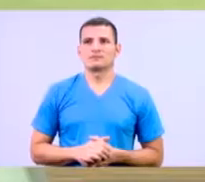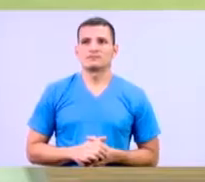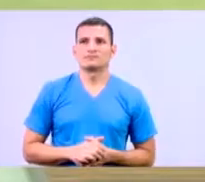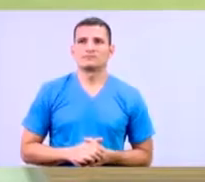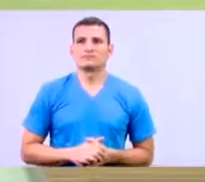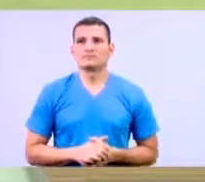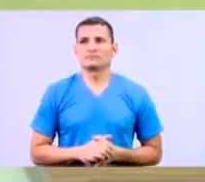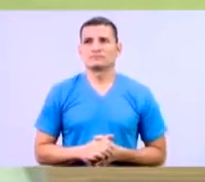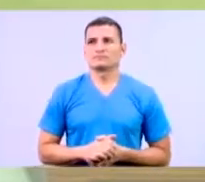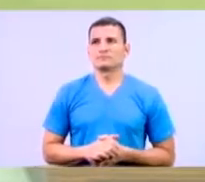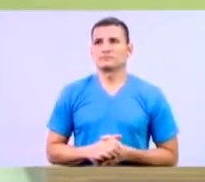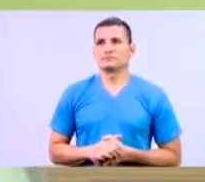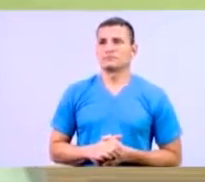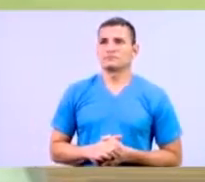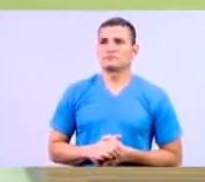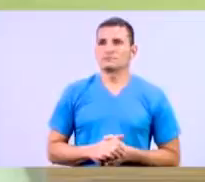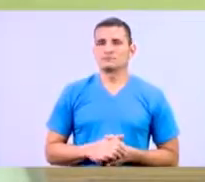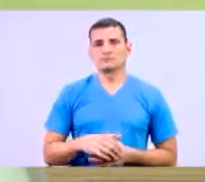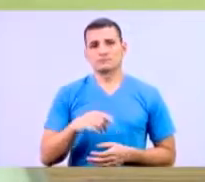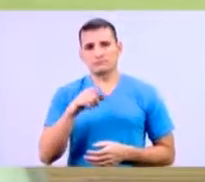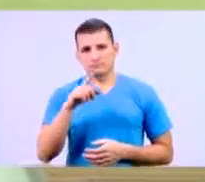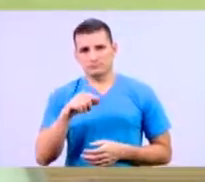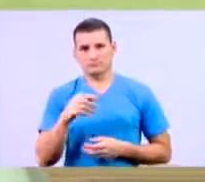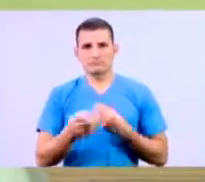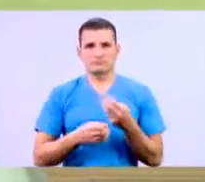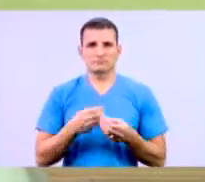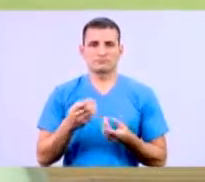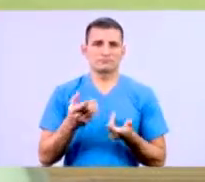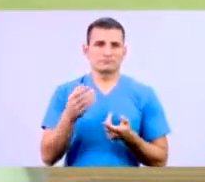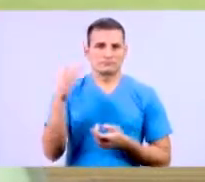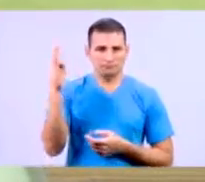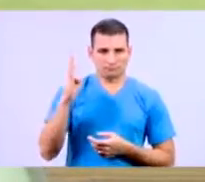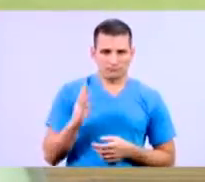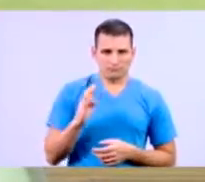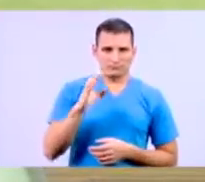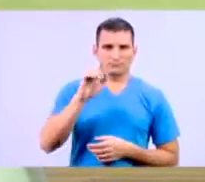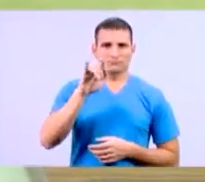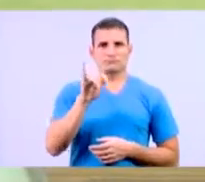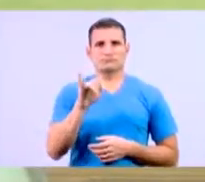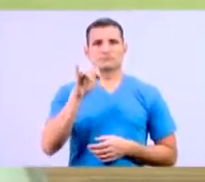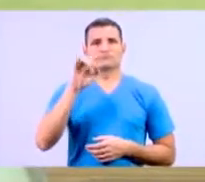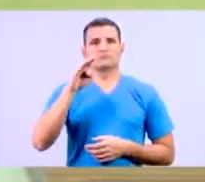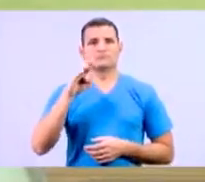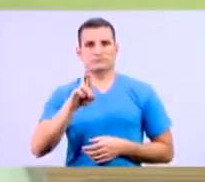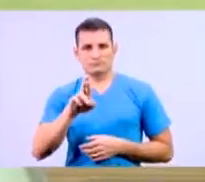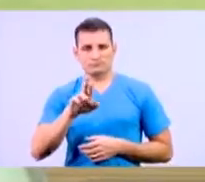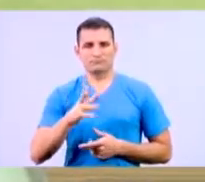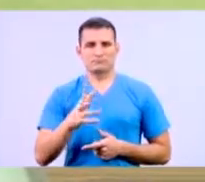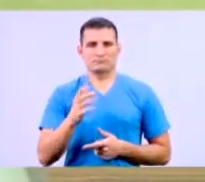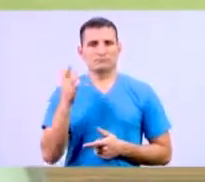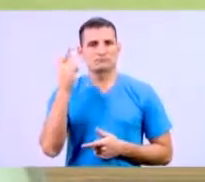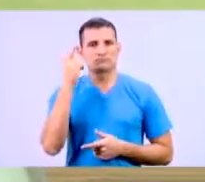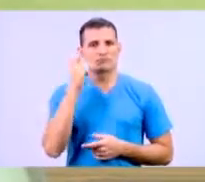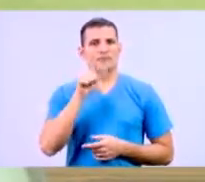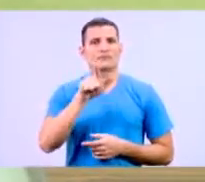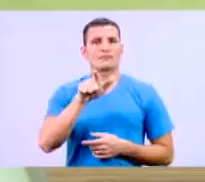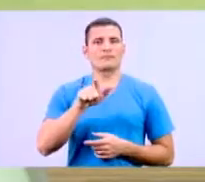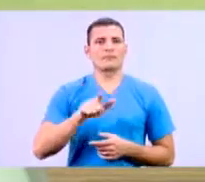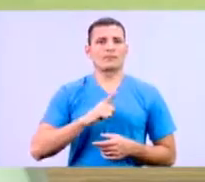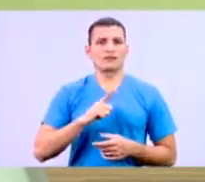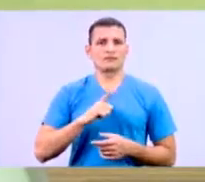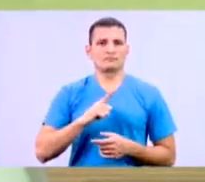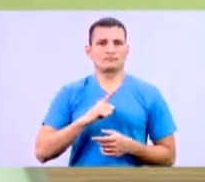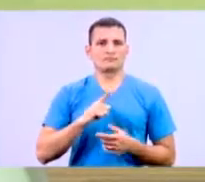uma maneira de o Brasil e a CGI-BR, né, especialmente o governo brasileiro, conseguir ter